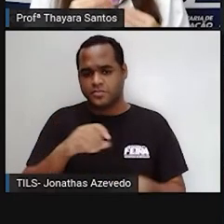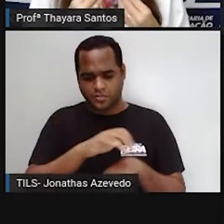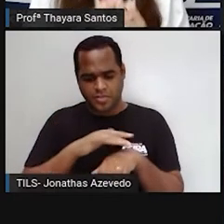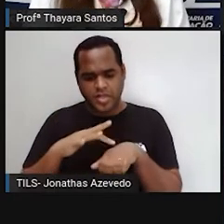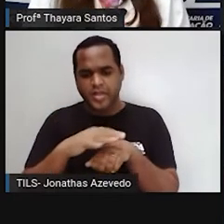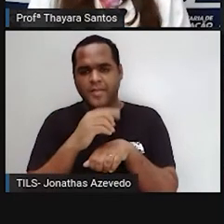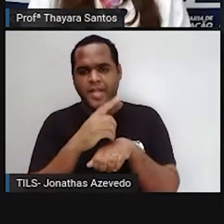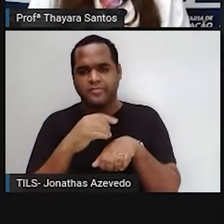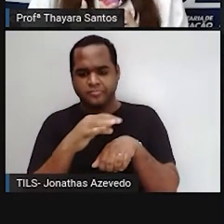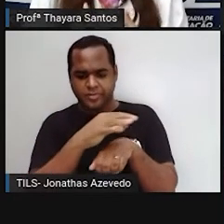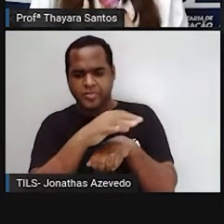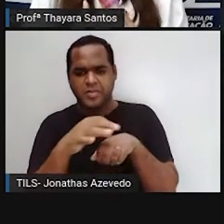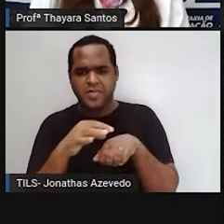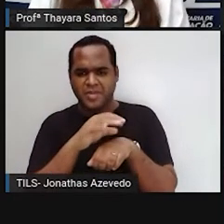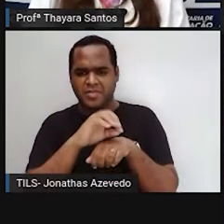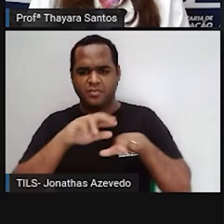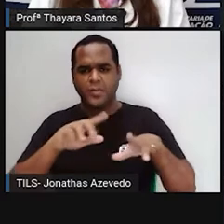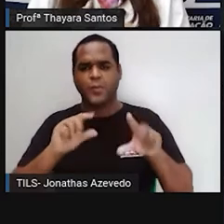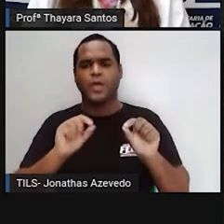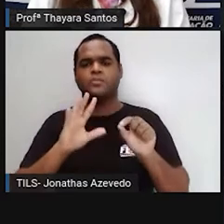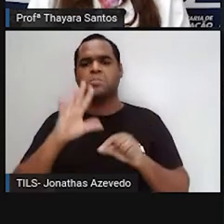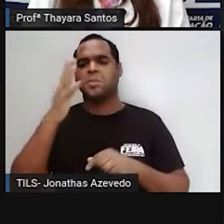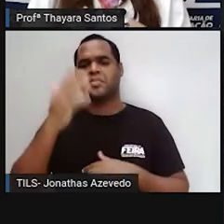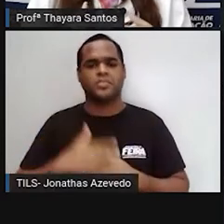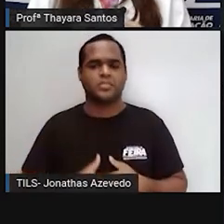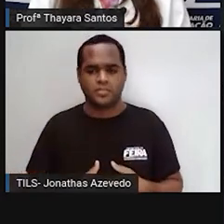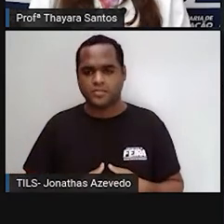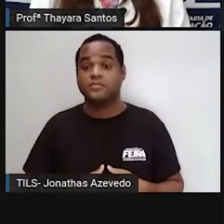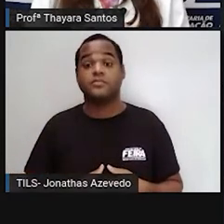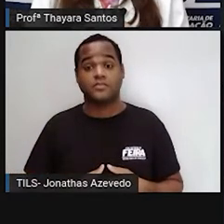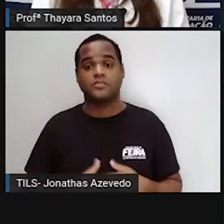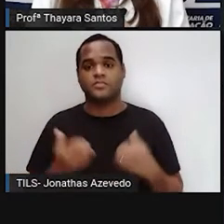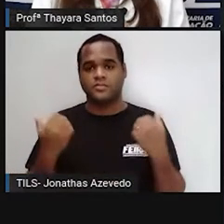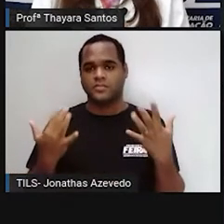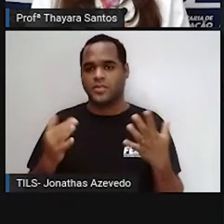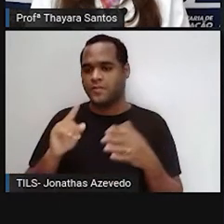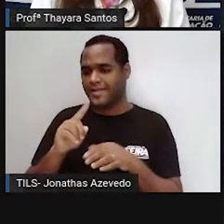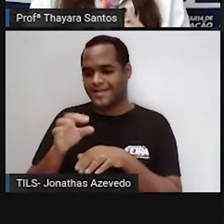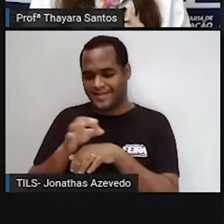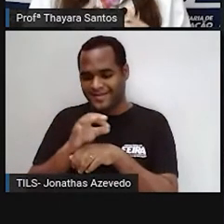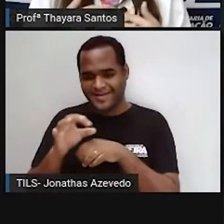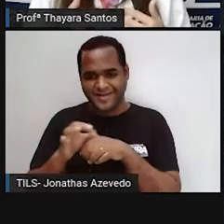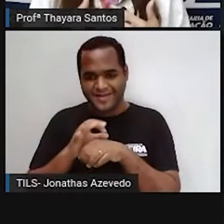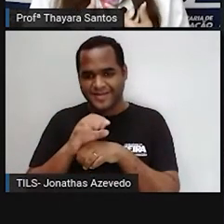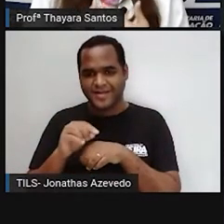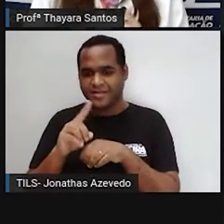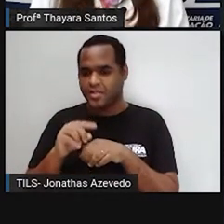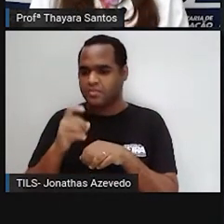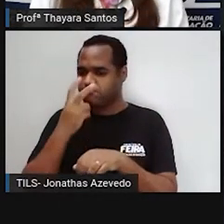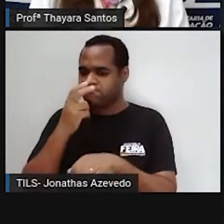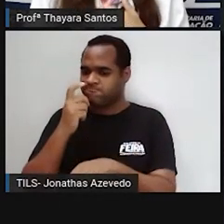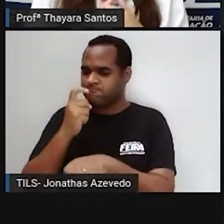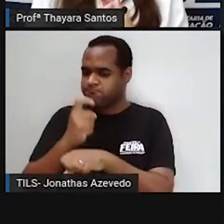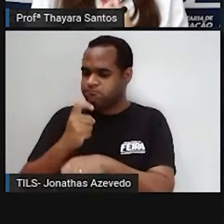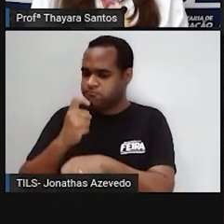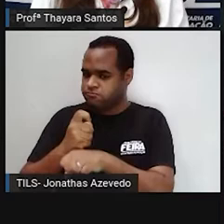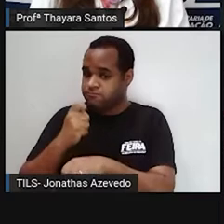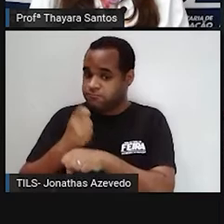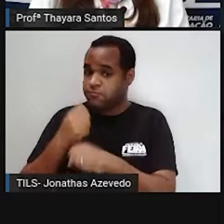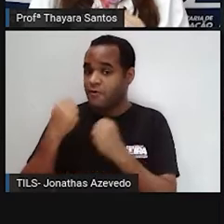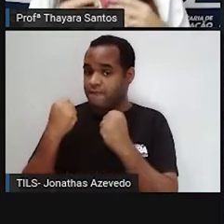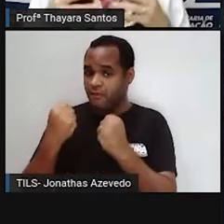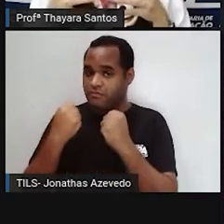ali. E o que é isso? Como é que isso acontece? Então, esporos são células que a gente chama de células resistentes. E essas